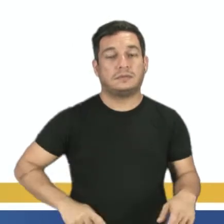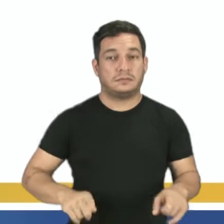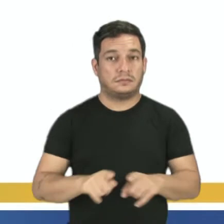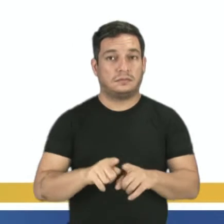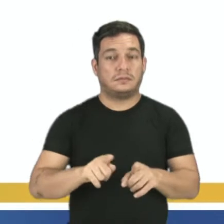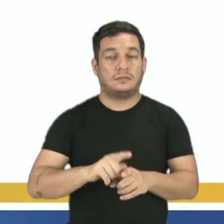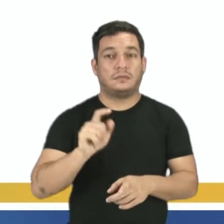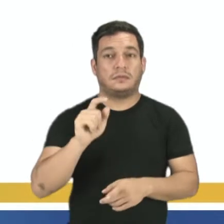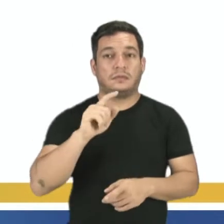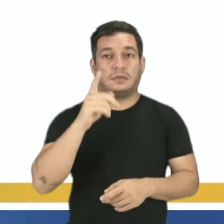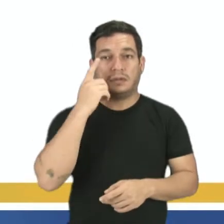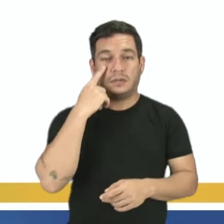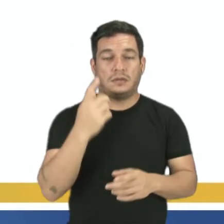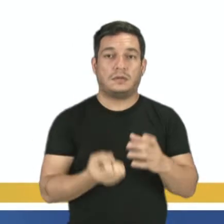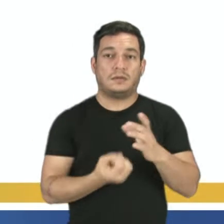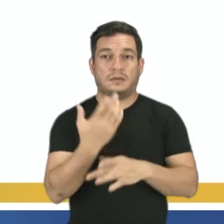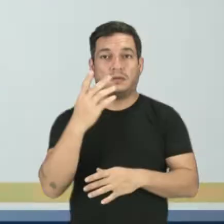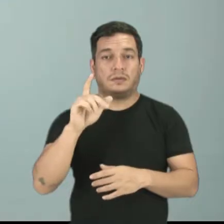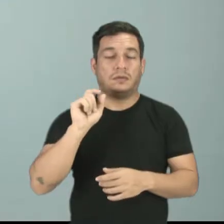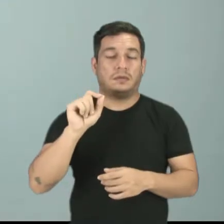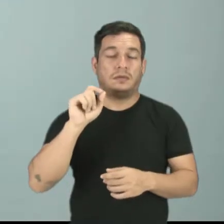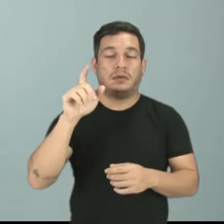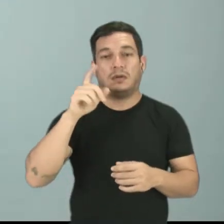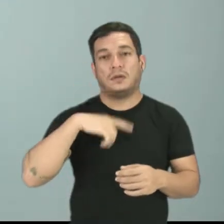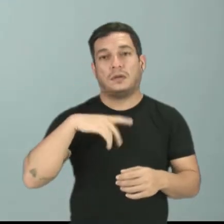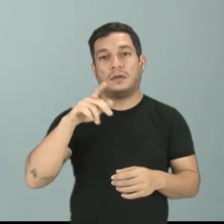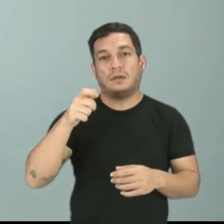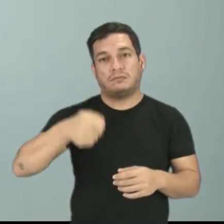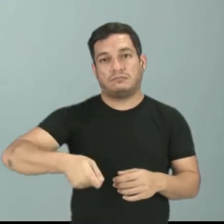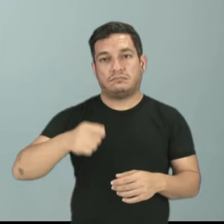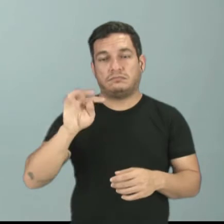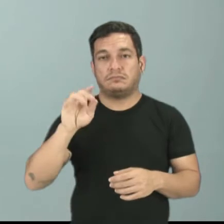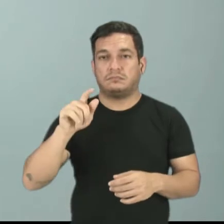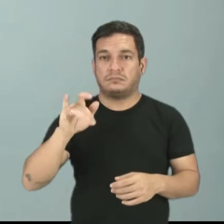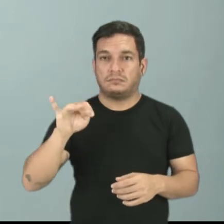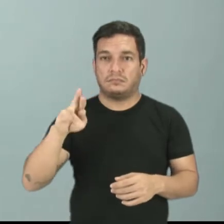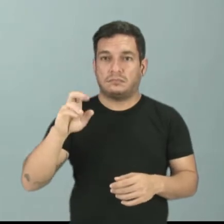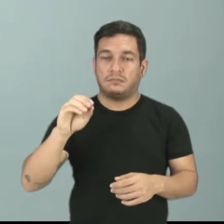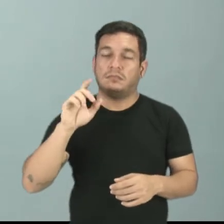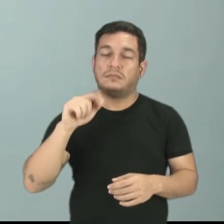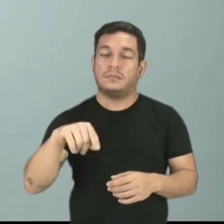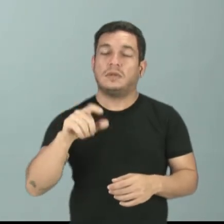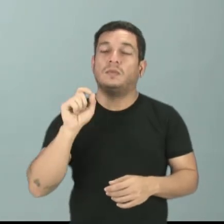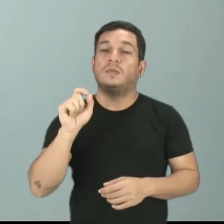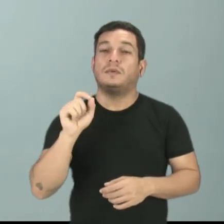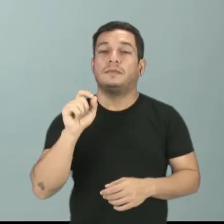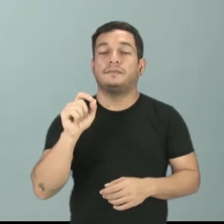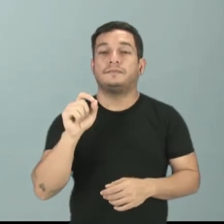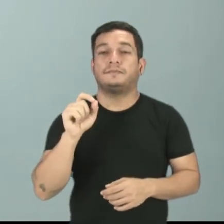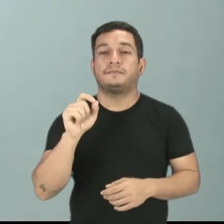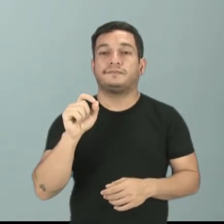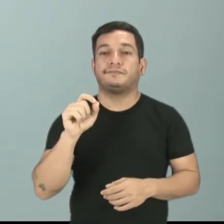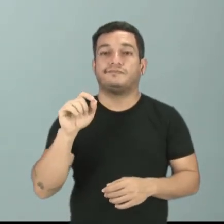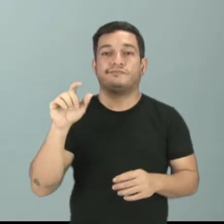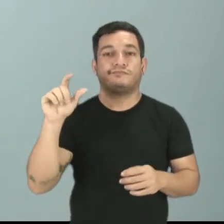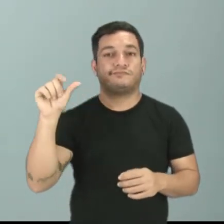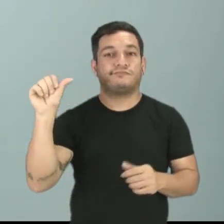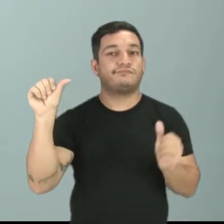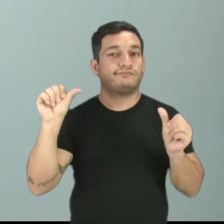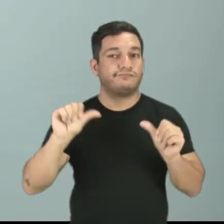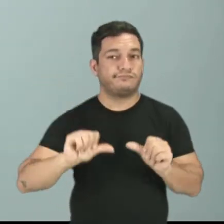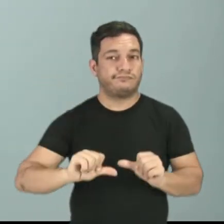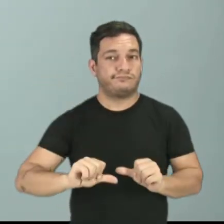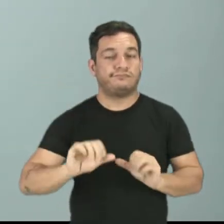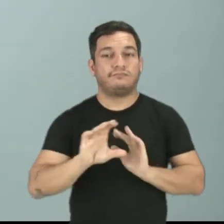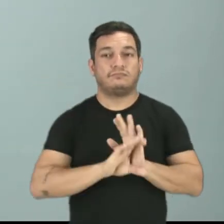surgiram, um dos fatores que levou ao surgimento foi justamente a decaída, né,